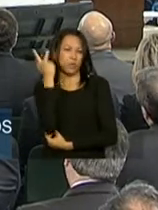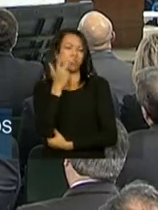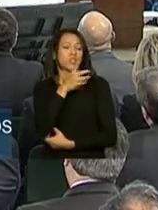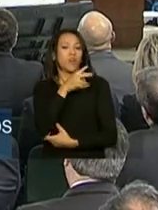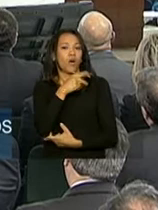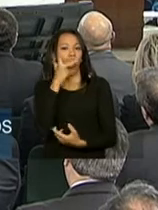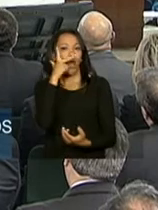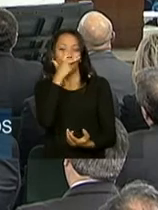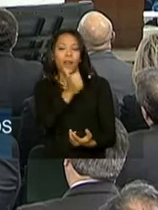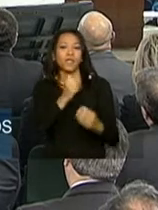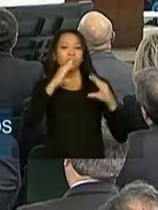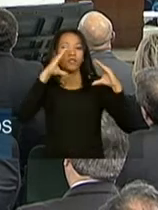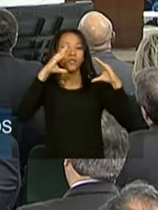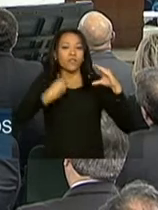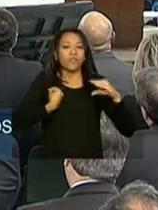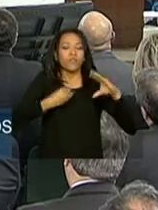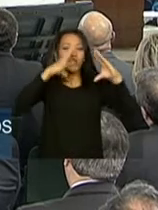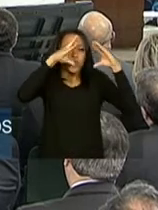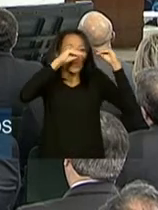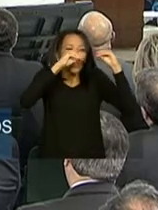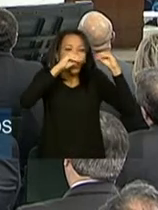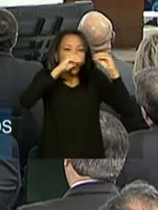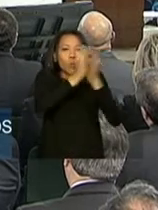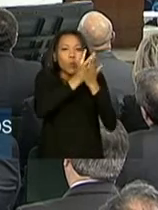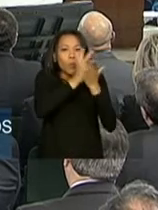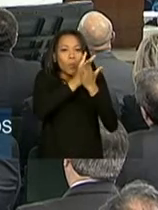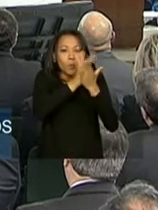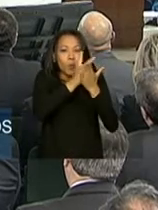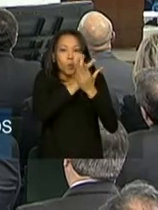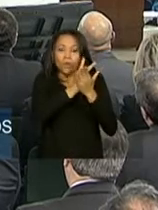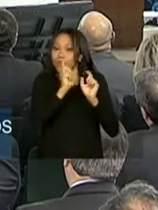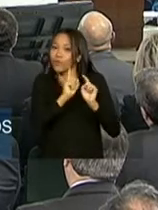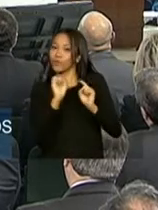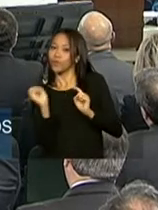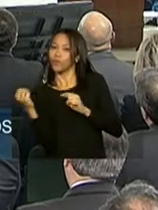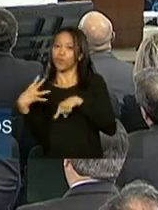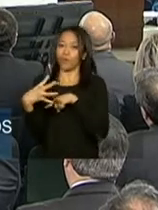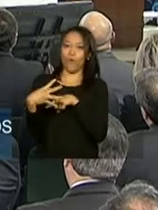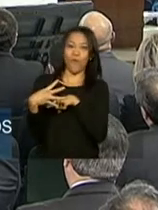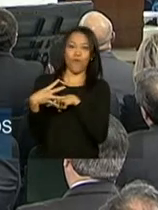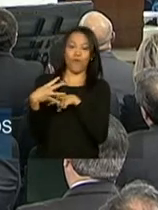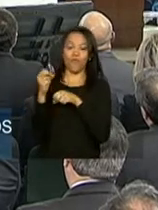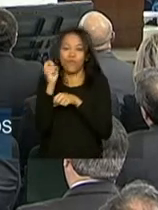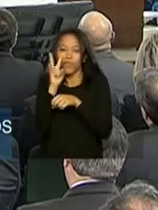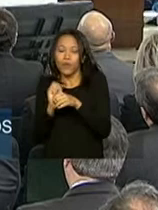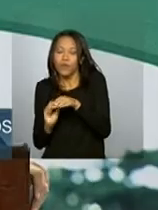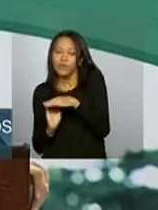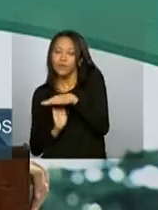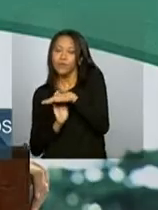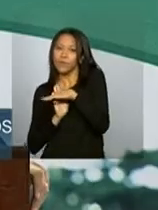noite, o novo pressente o amanhecer.